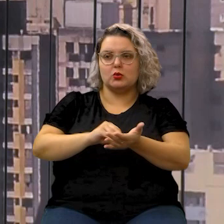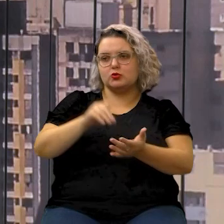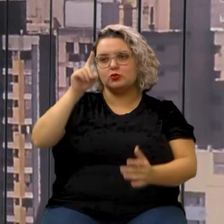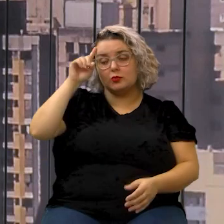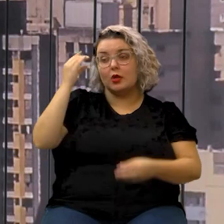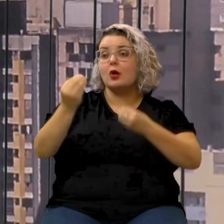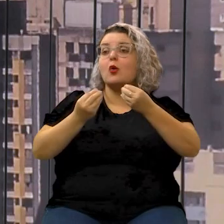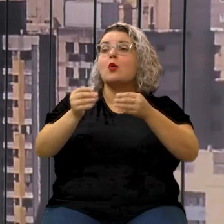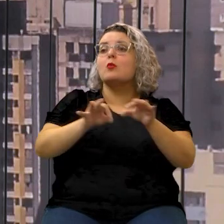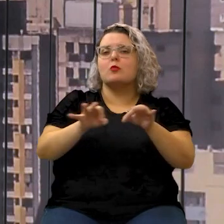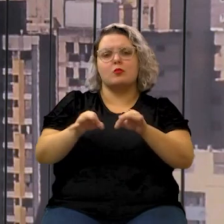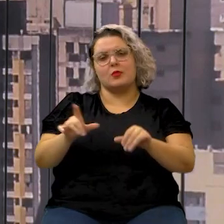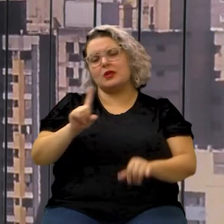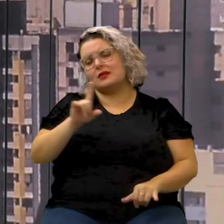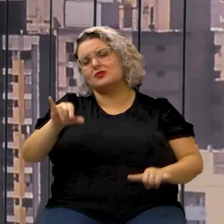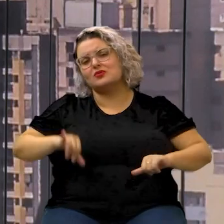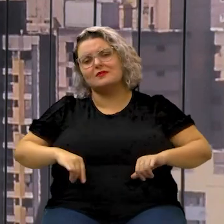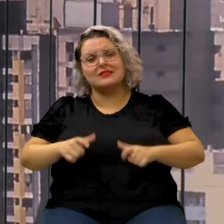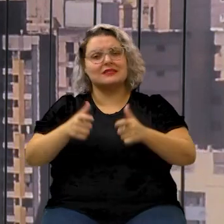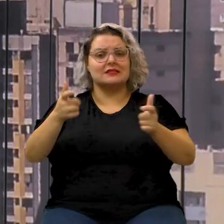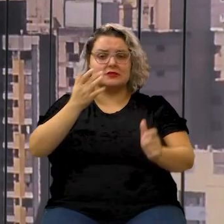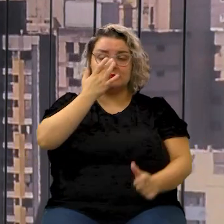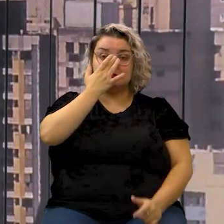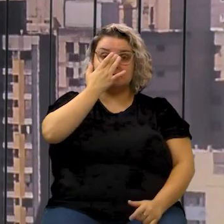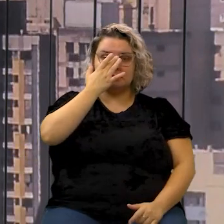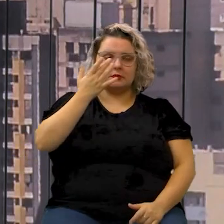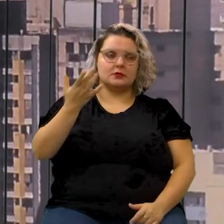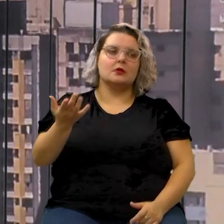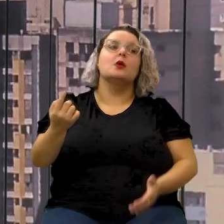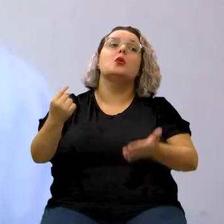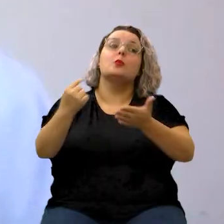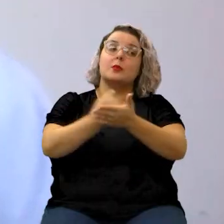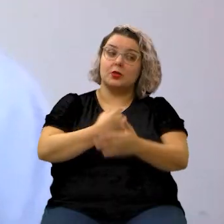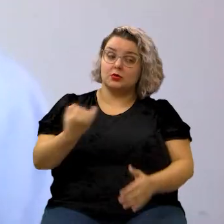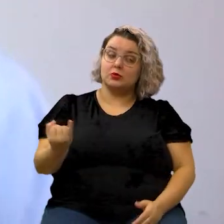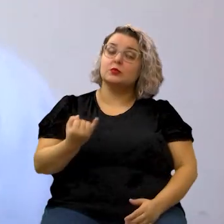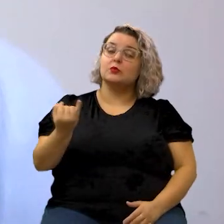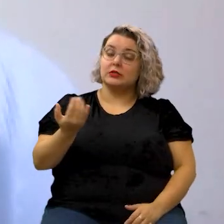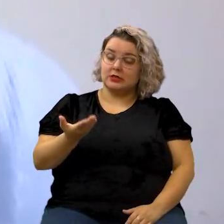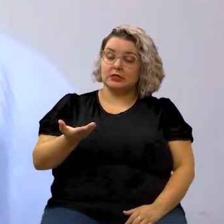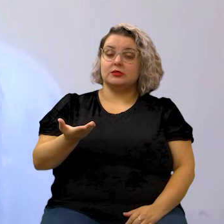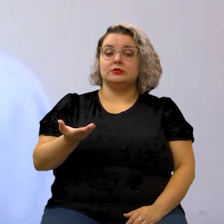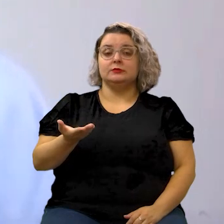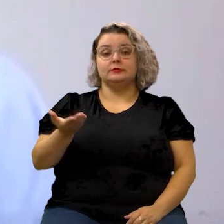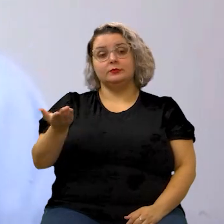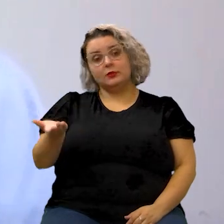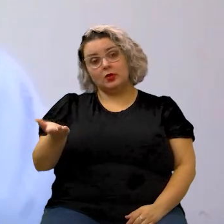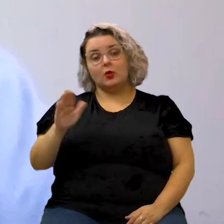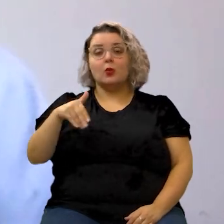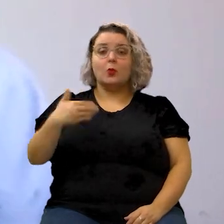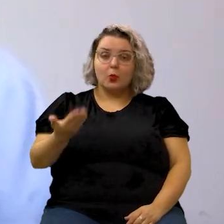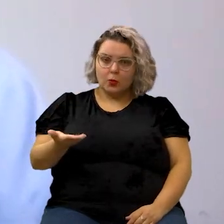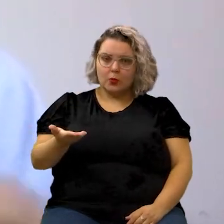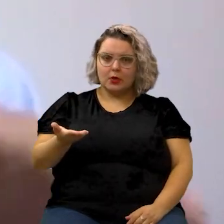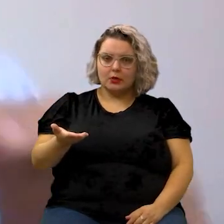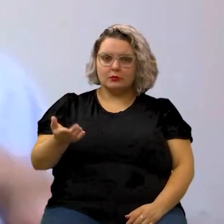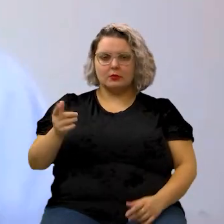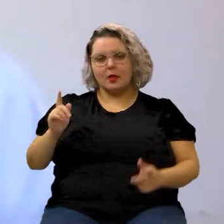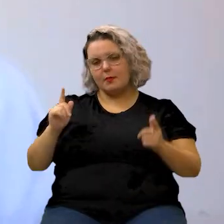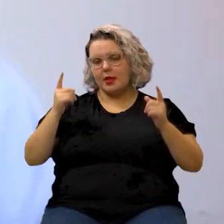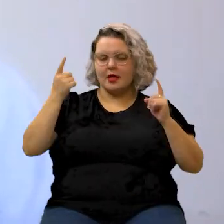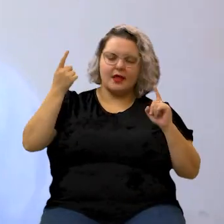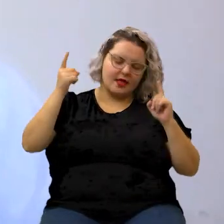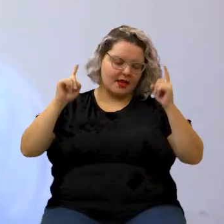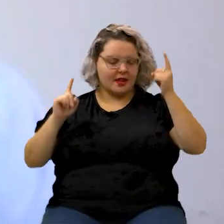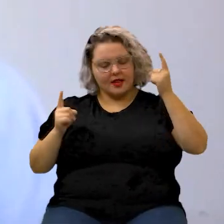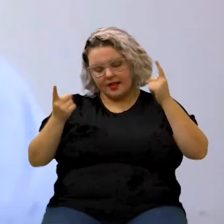eu me preparo para não sofrer tanto? Pergunta interessante, né? Então, assim, quando a gente vai para a folia,